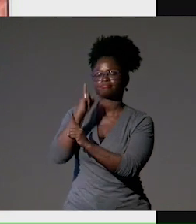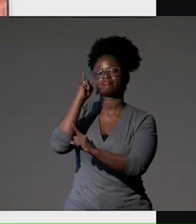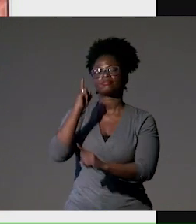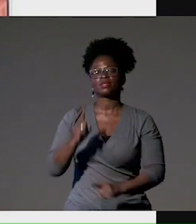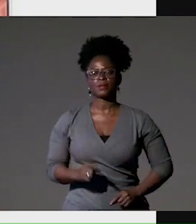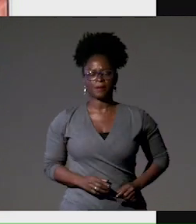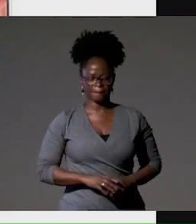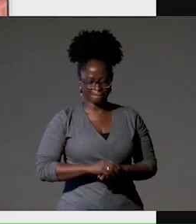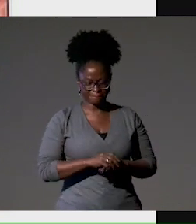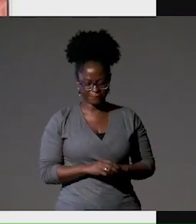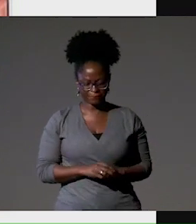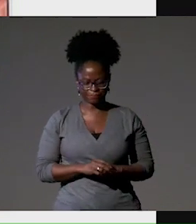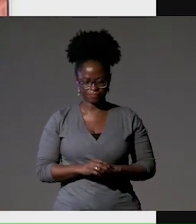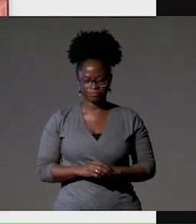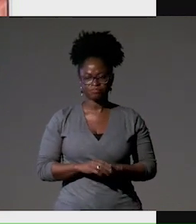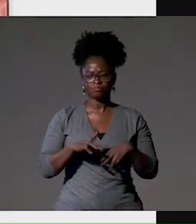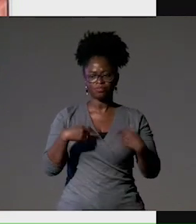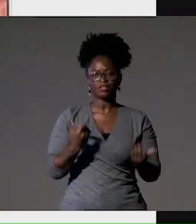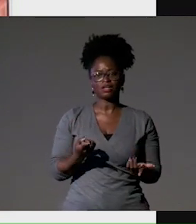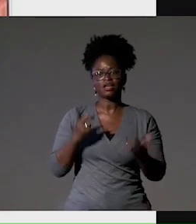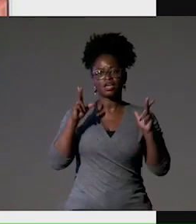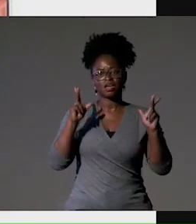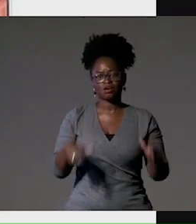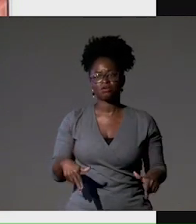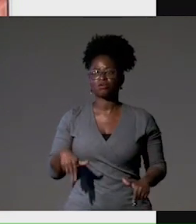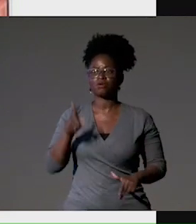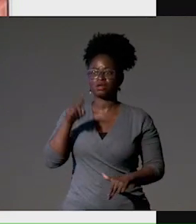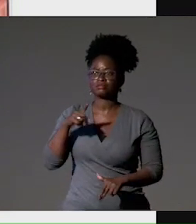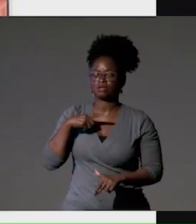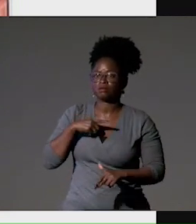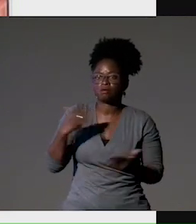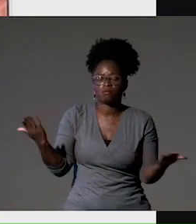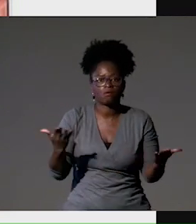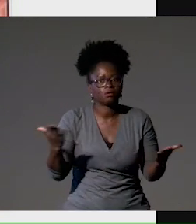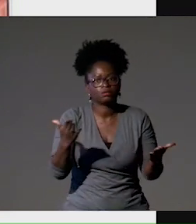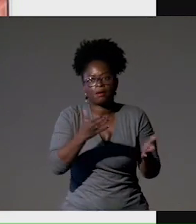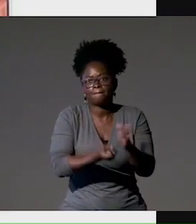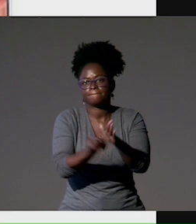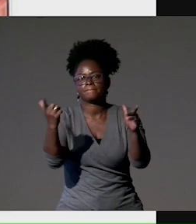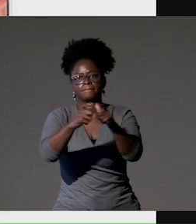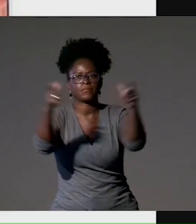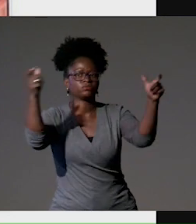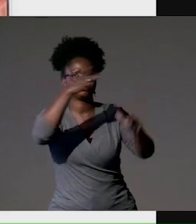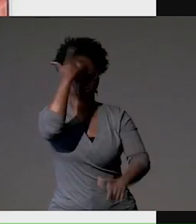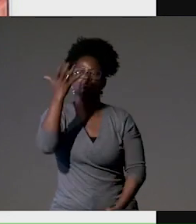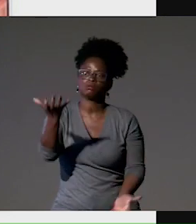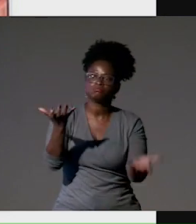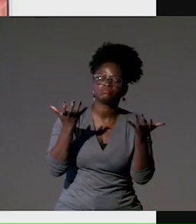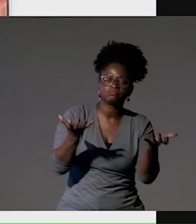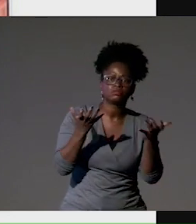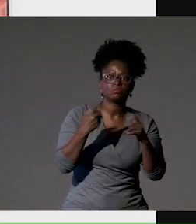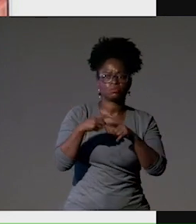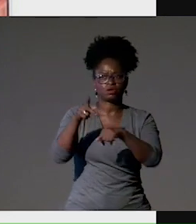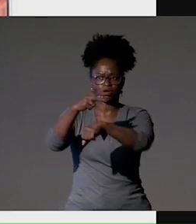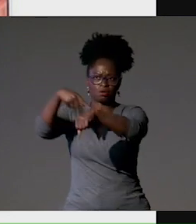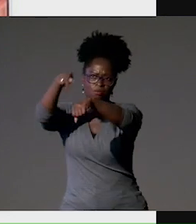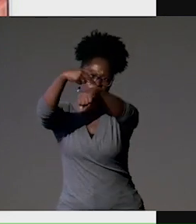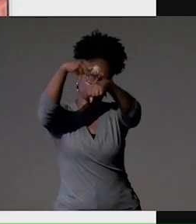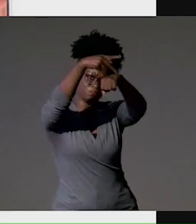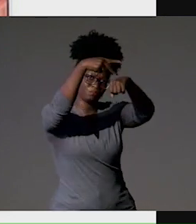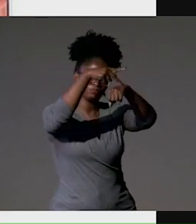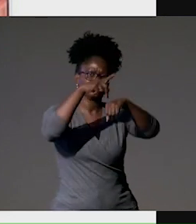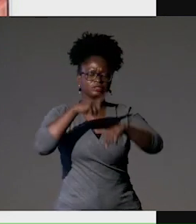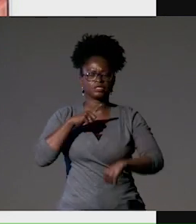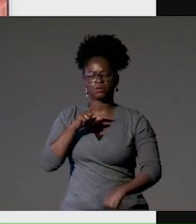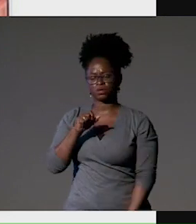Então, melatonina é uma coisa que realmente virou uma febre. Ficou muito complicado, porque na maioria dos países do mundo ele é tido como